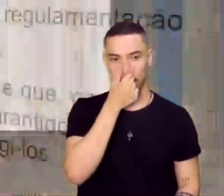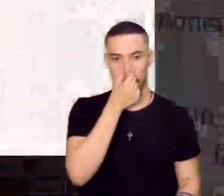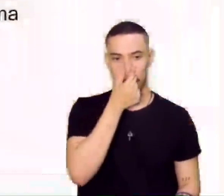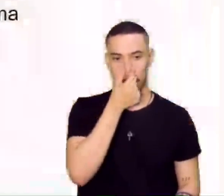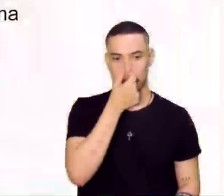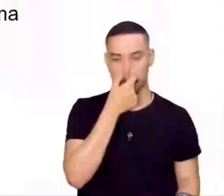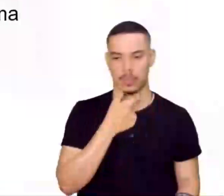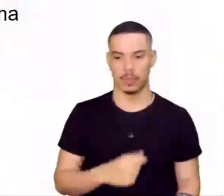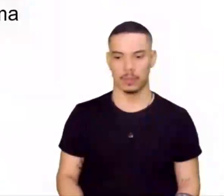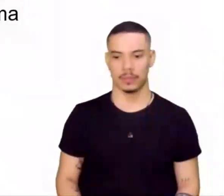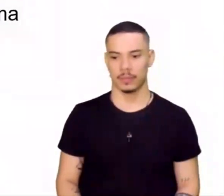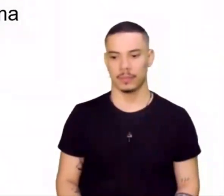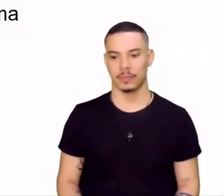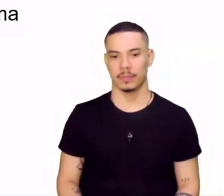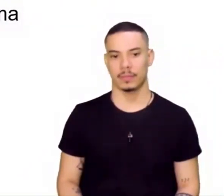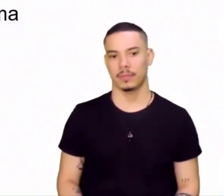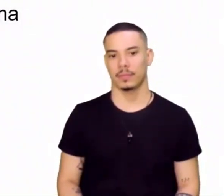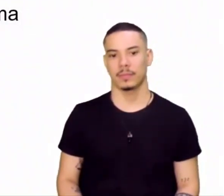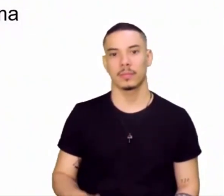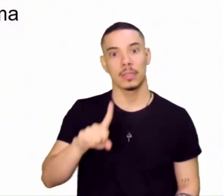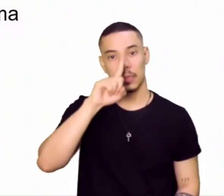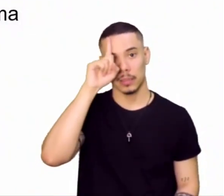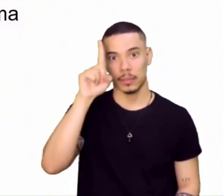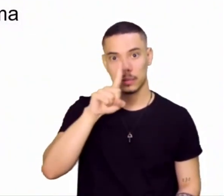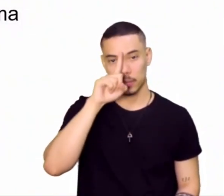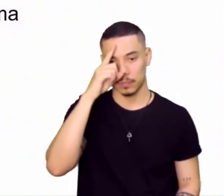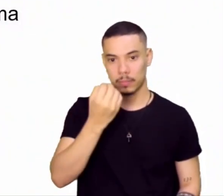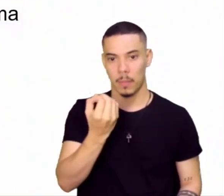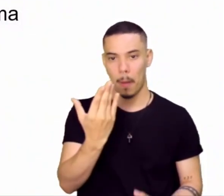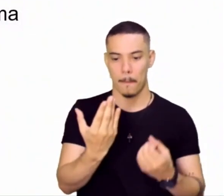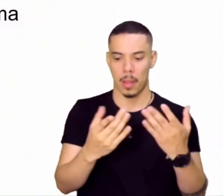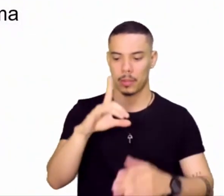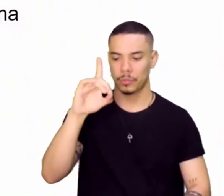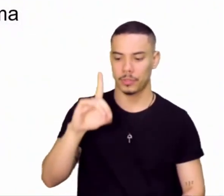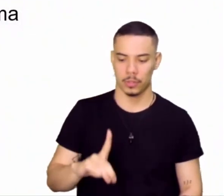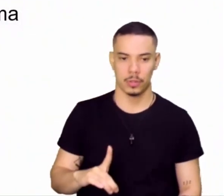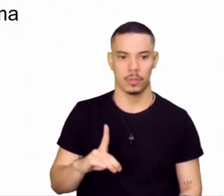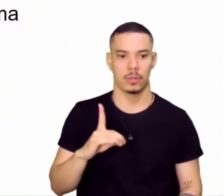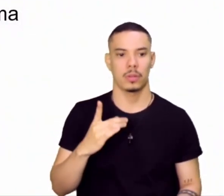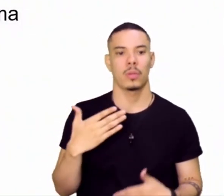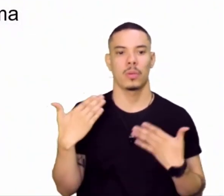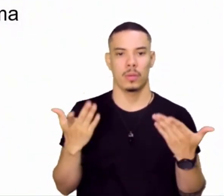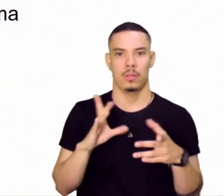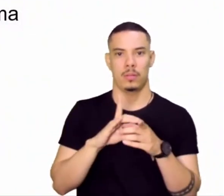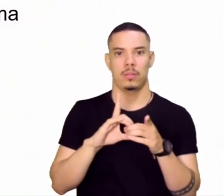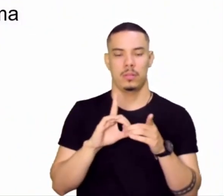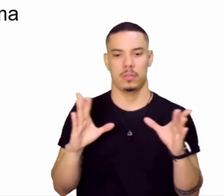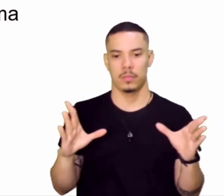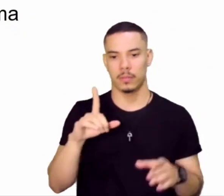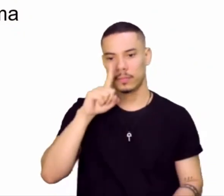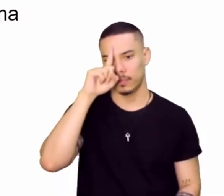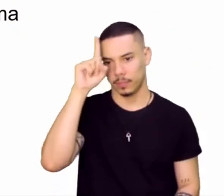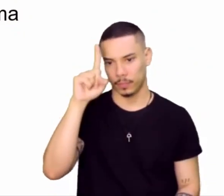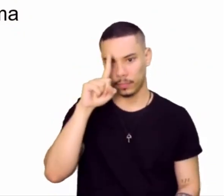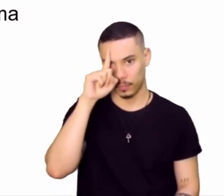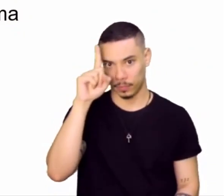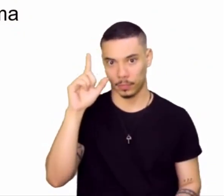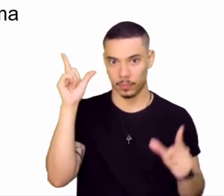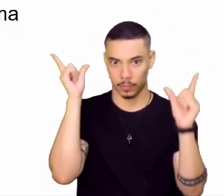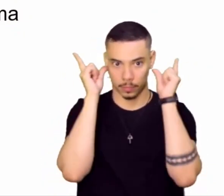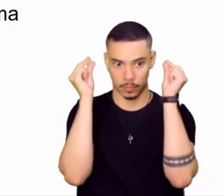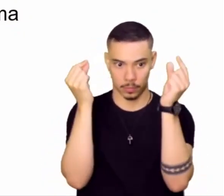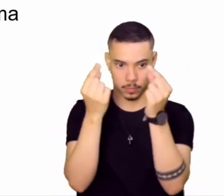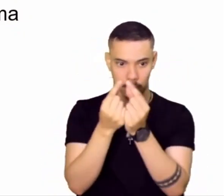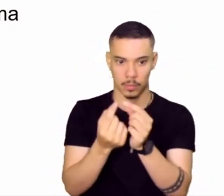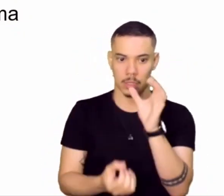continuando. A criação de direitos. Ó. Quando a democracia foi inventada pelos atenienses, criou-se a